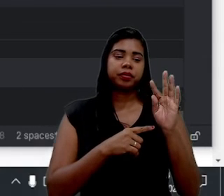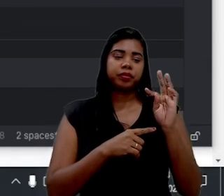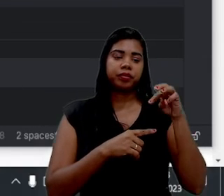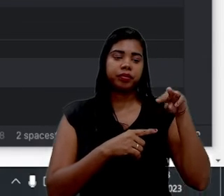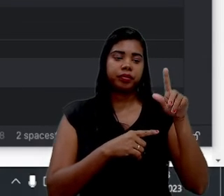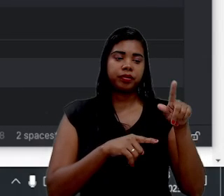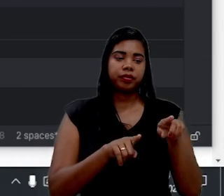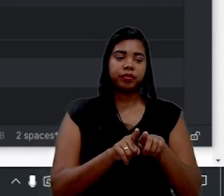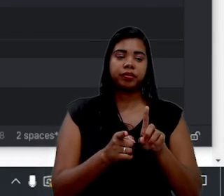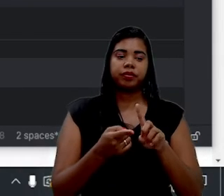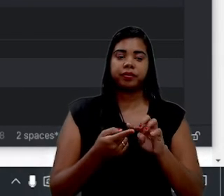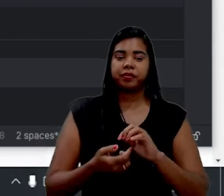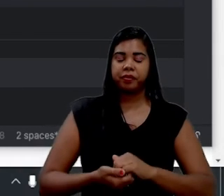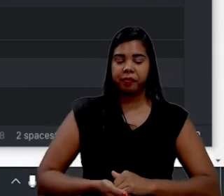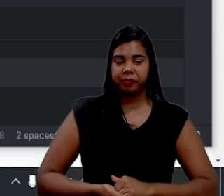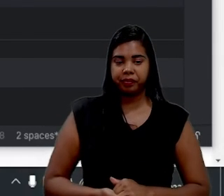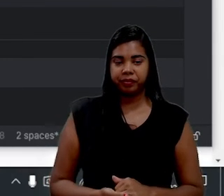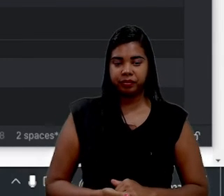segundo template.